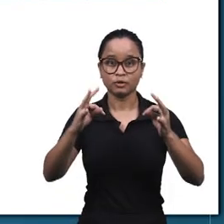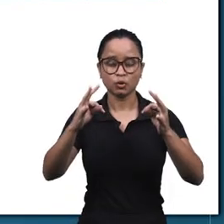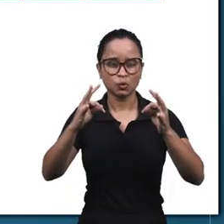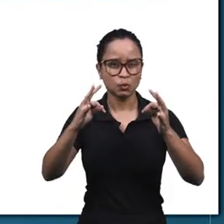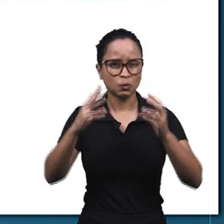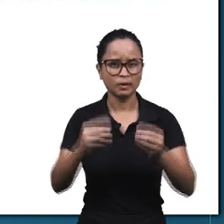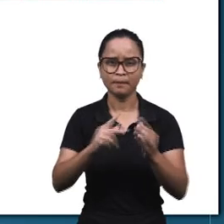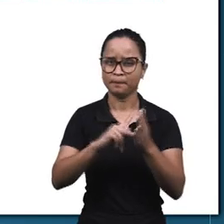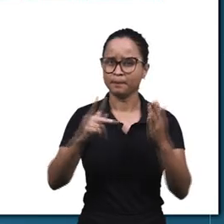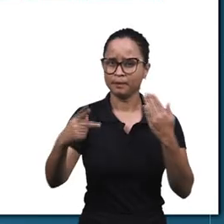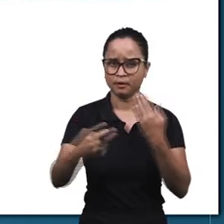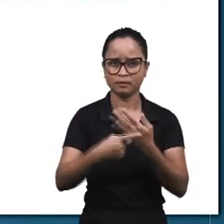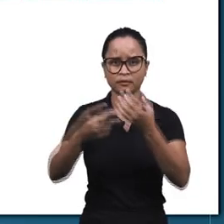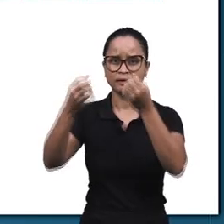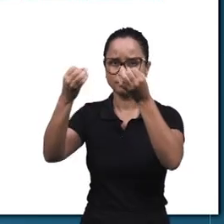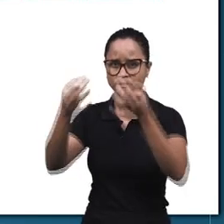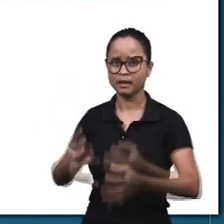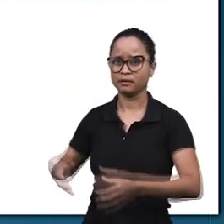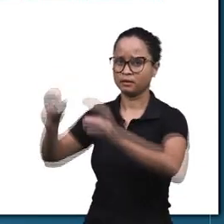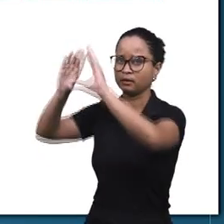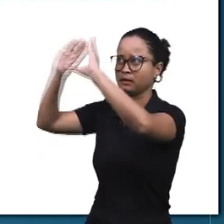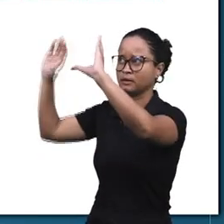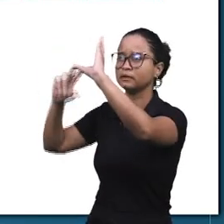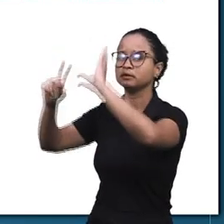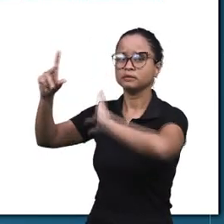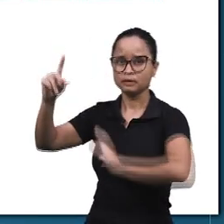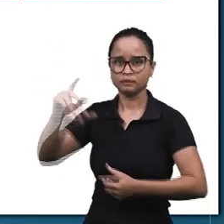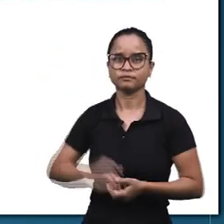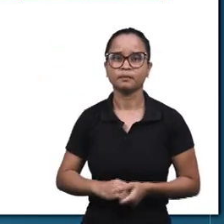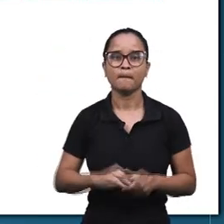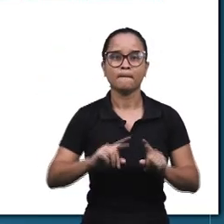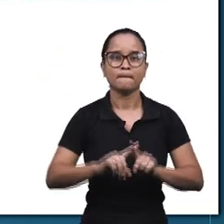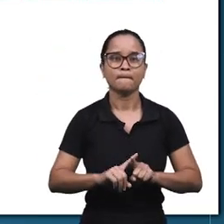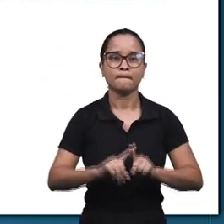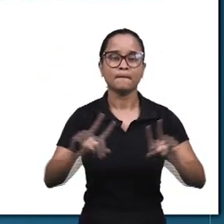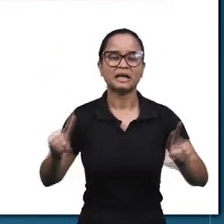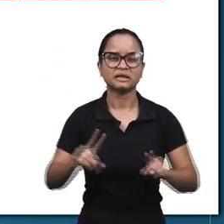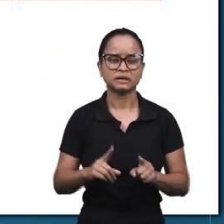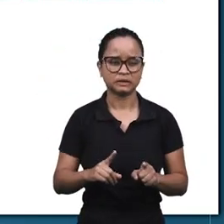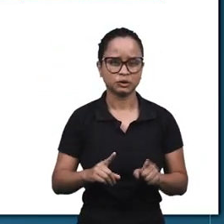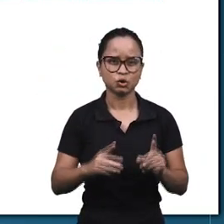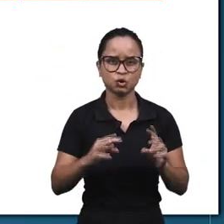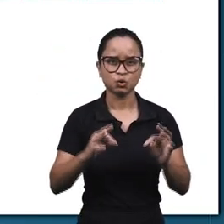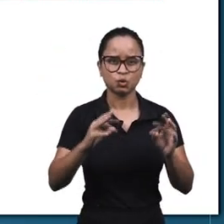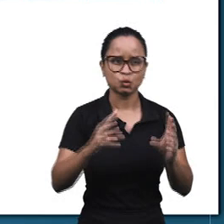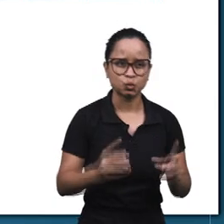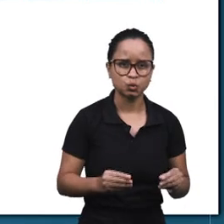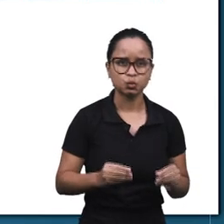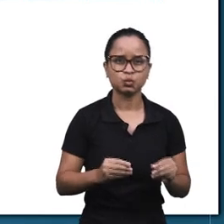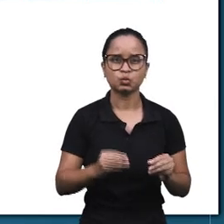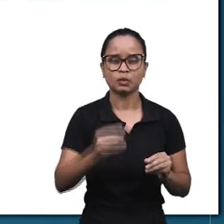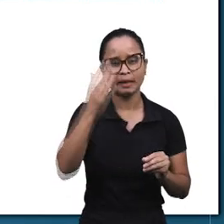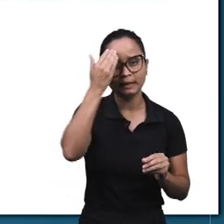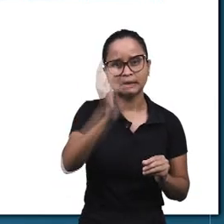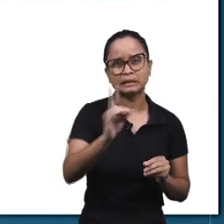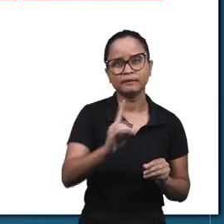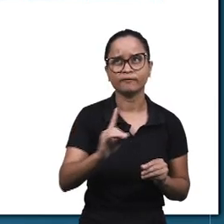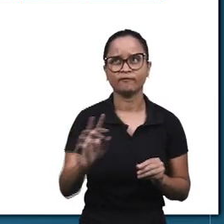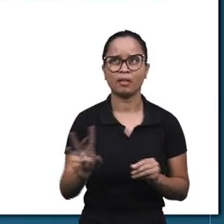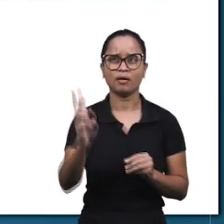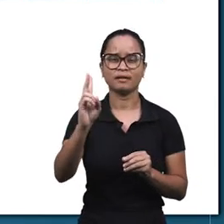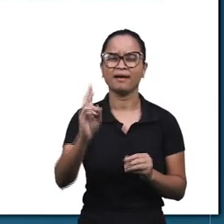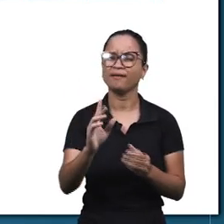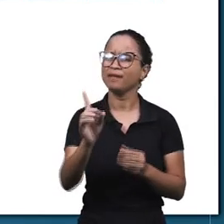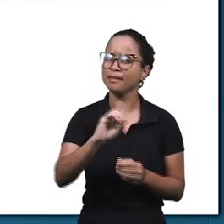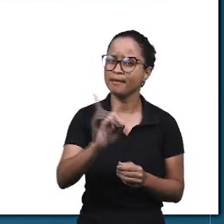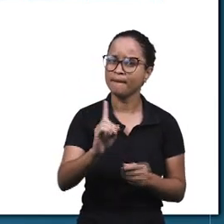as parábolas falam do reino dos céus e nem todos entendiam e valorizavam.